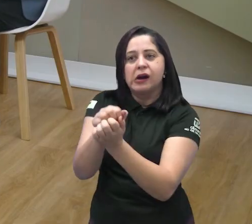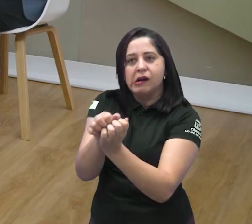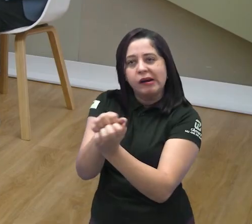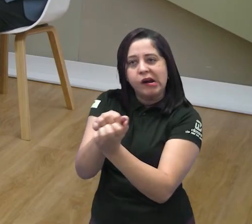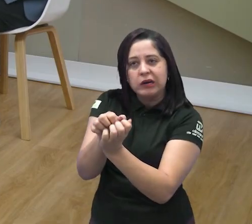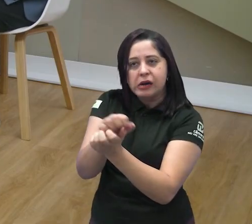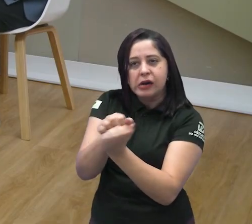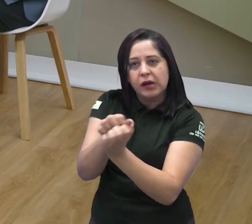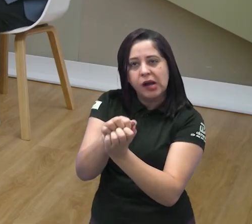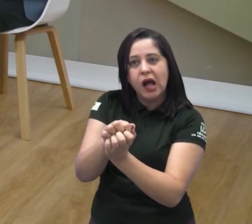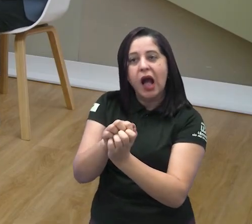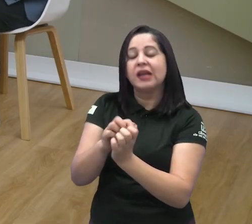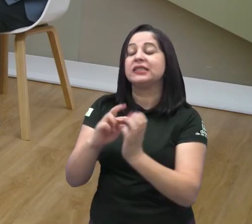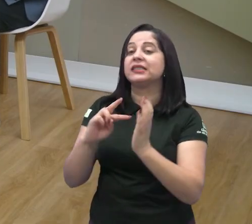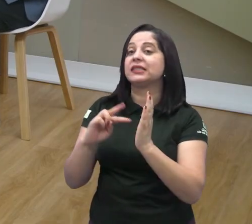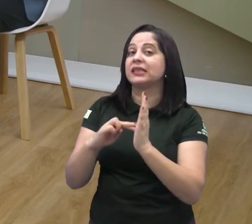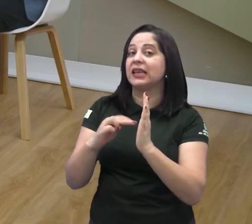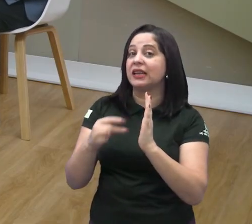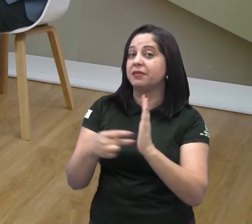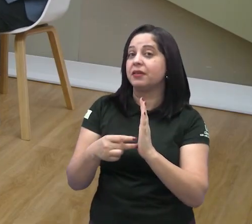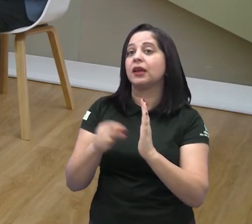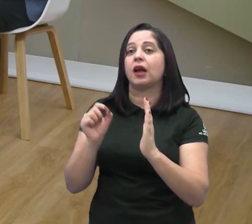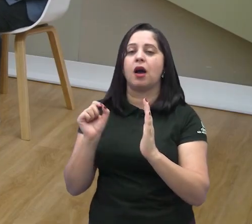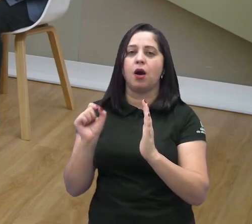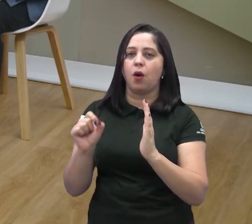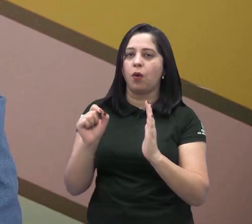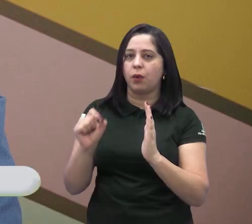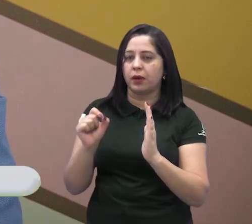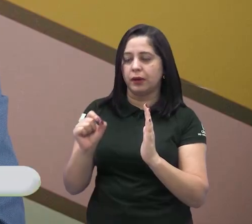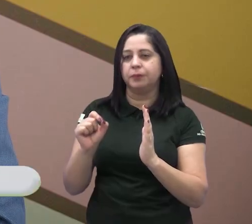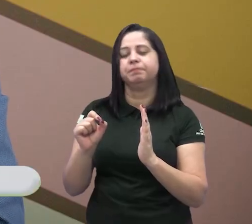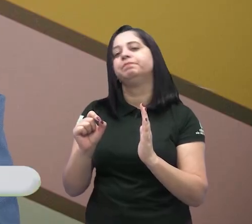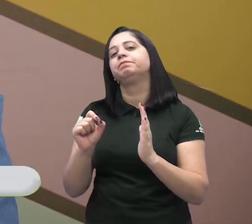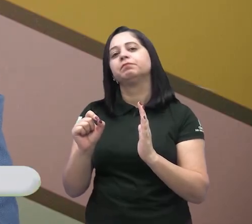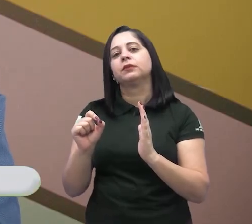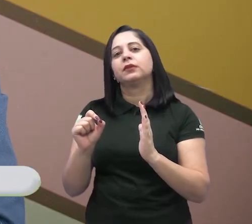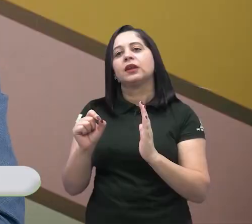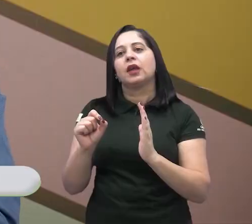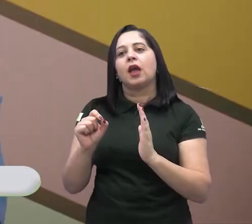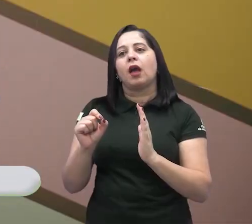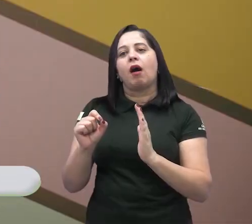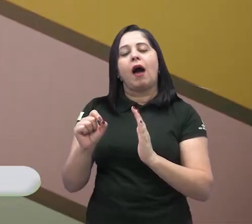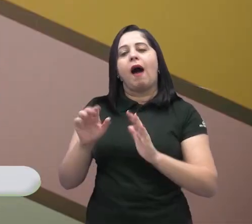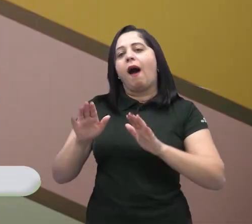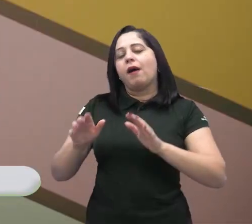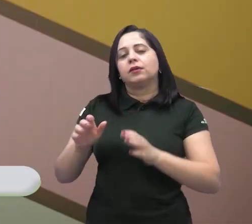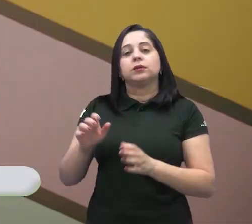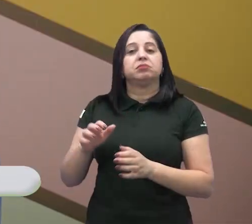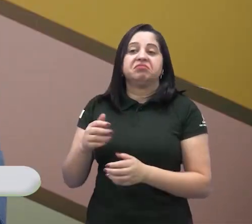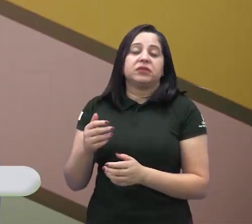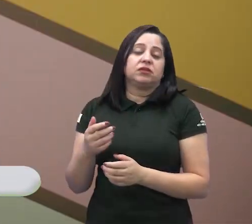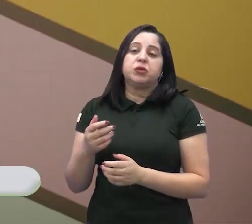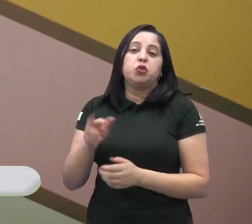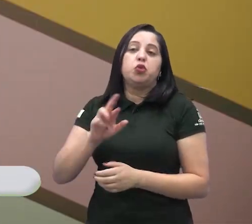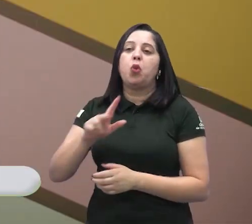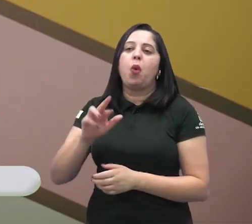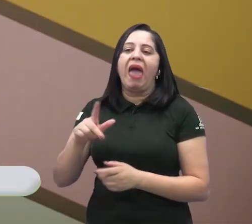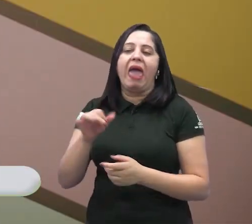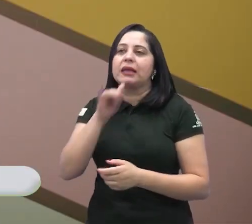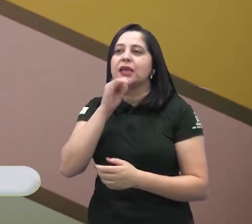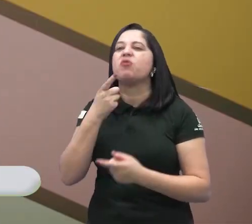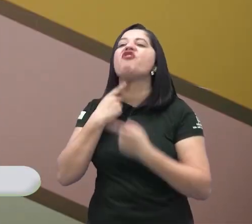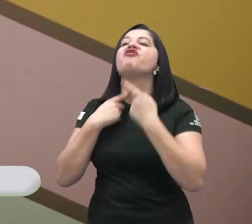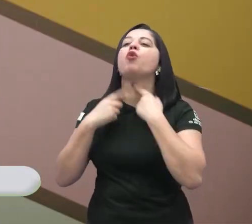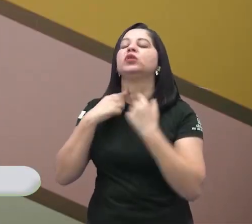Vamos lá, Gi. É o seguinte, bruxismo é uma parafunção. Parafunção é algo que a gente faz